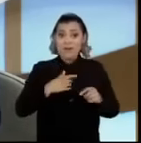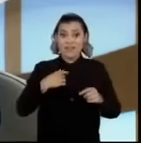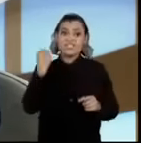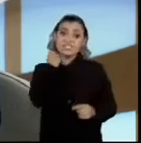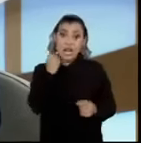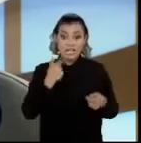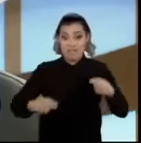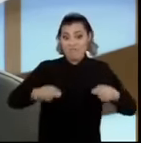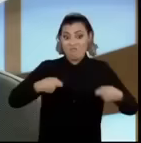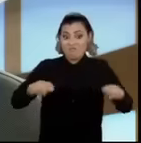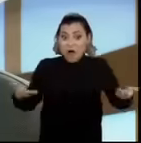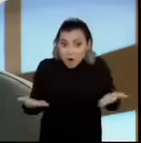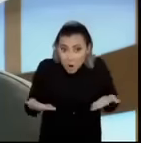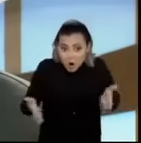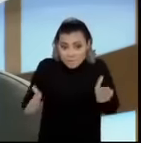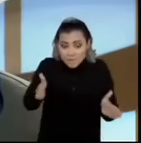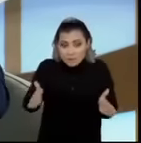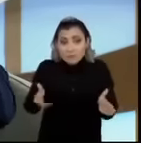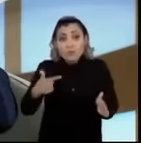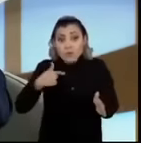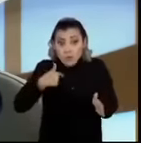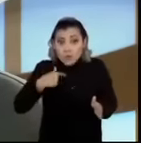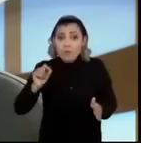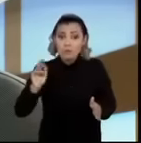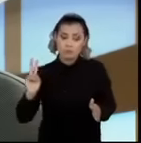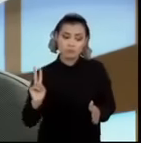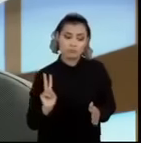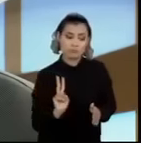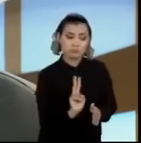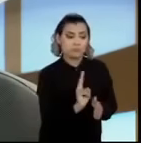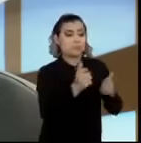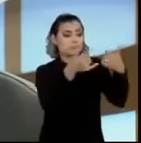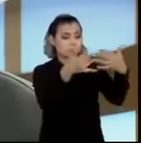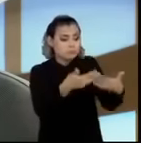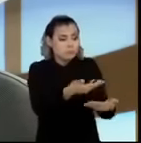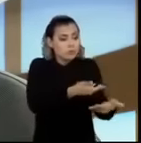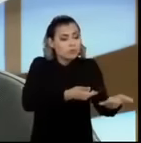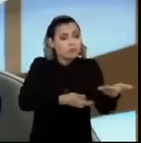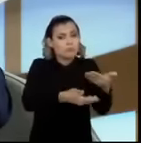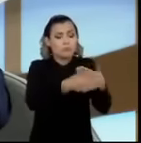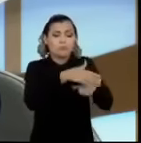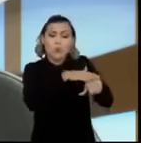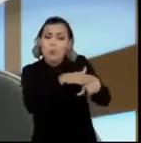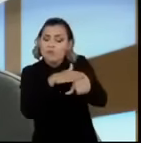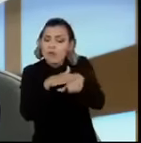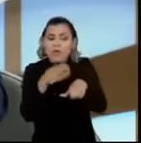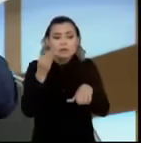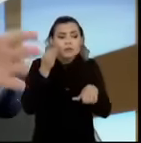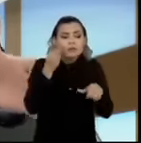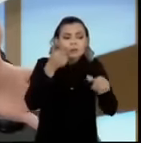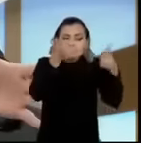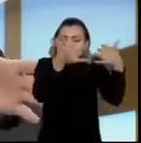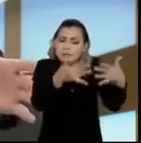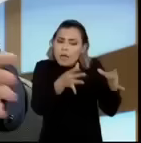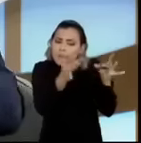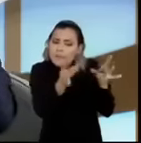que eu descrevi agora, coloque-se as coisas no seu bom termo, conversa, tenta agregar, explicar para as pessoas,